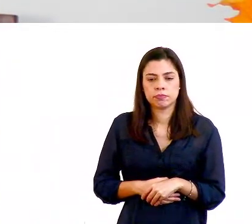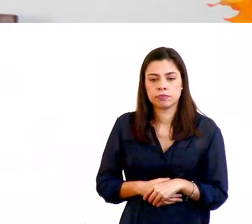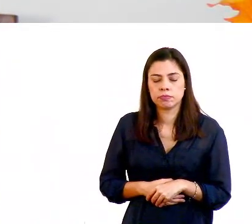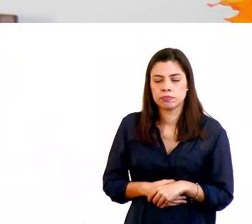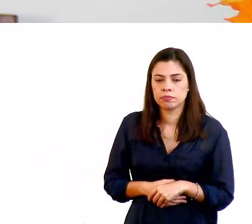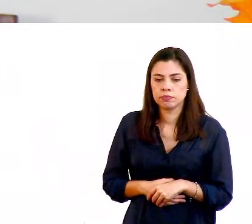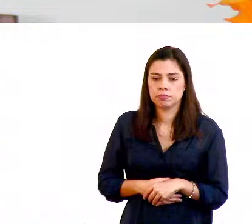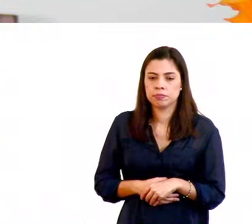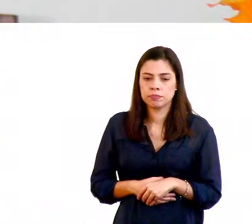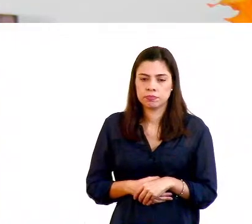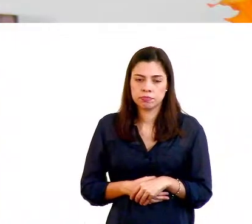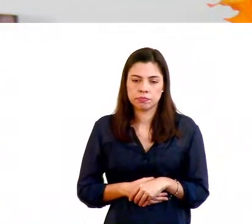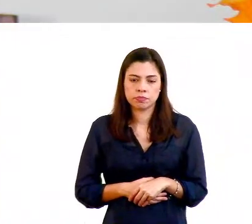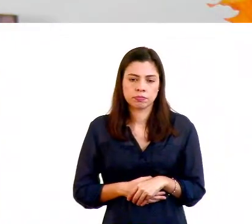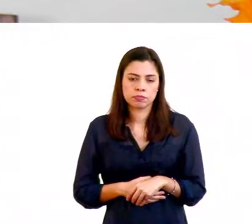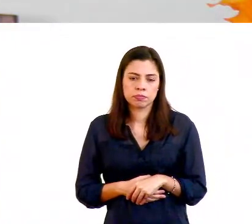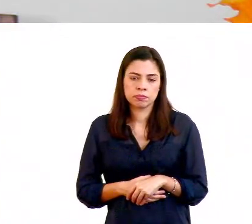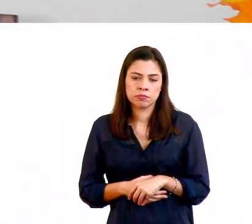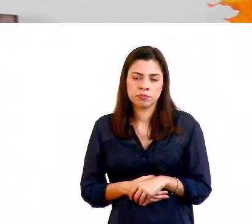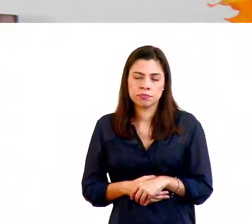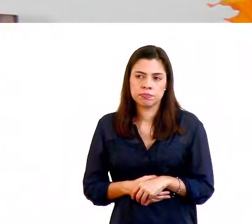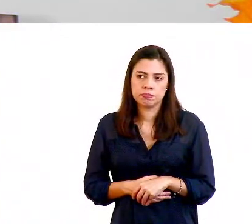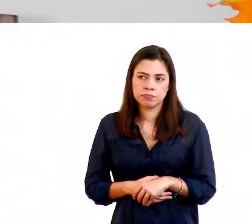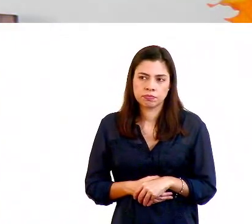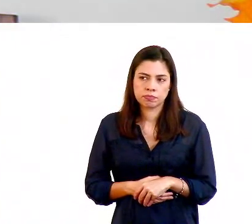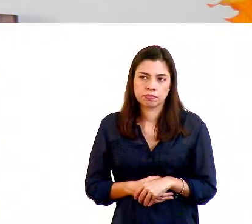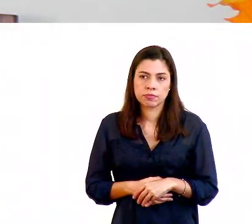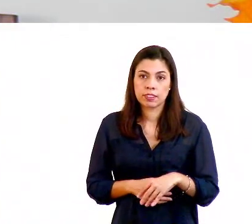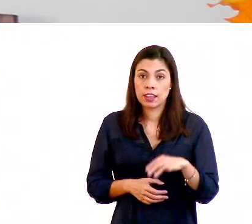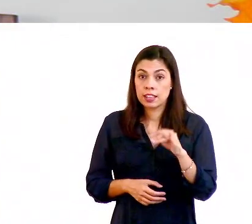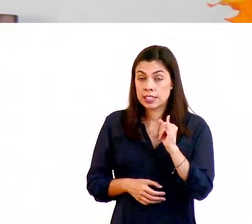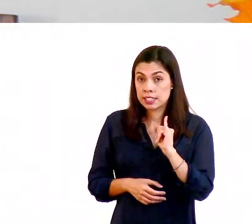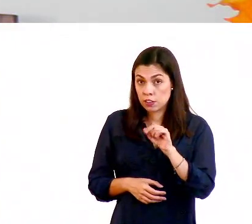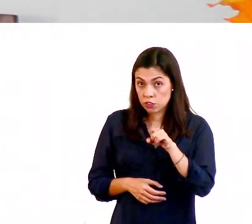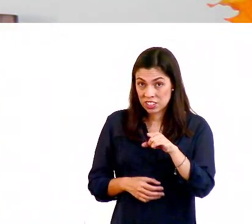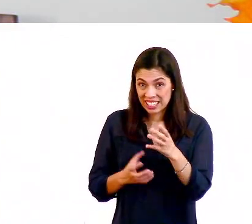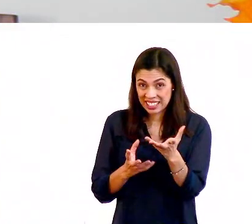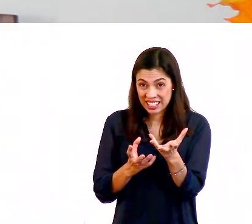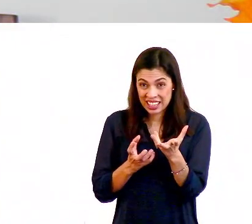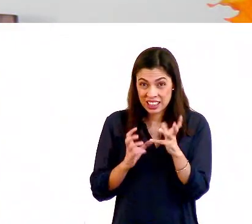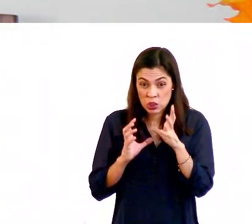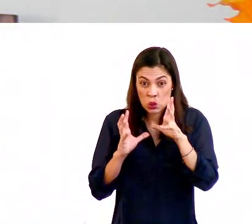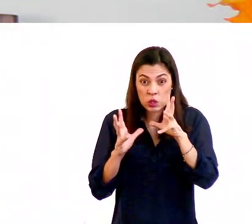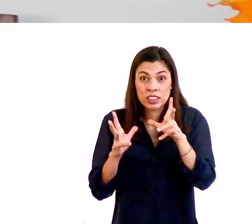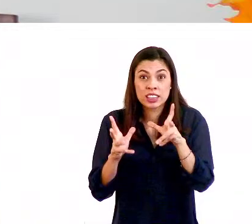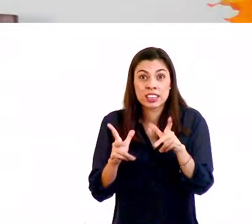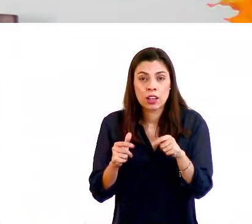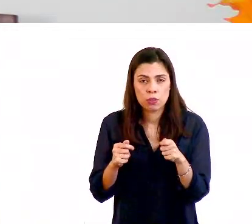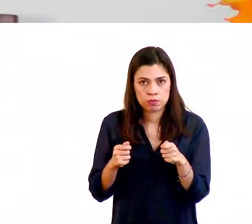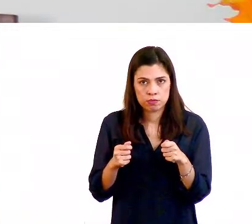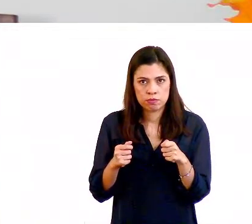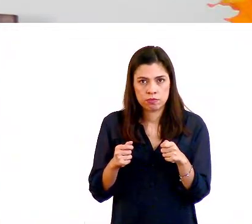Então, quer ter plena certeza? Primeiro persevere.